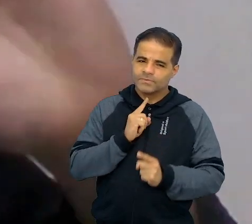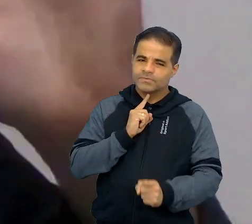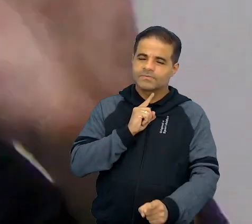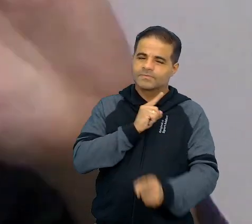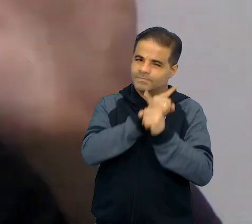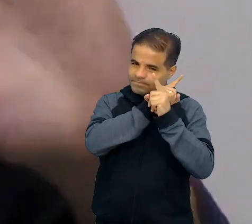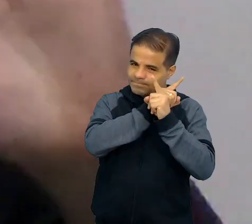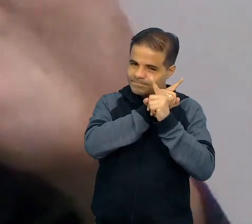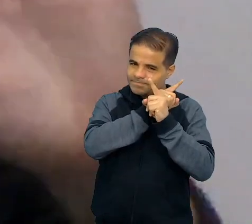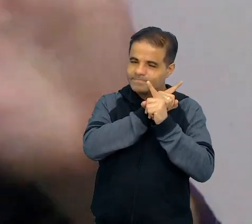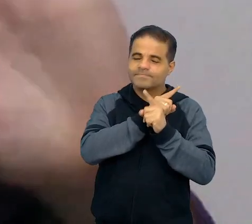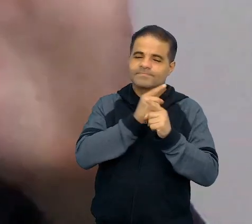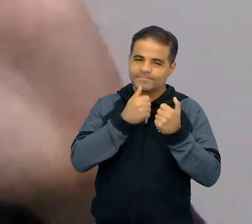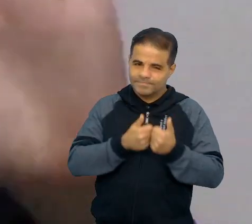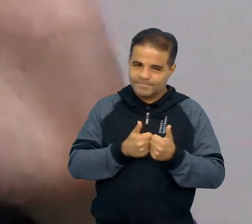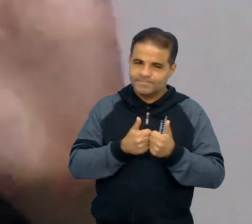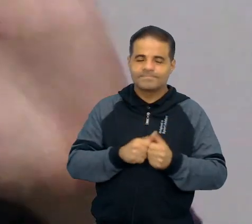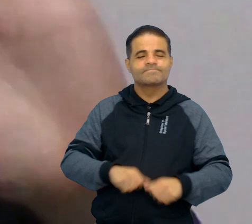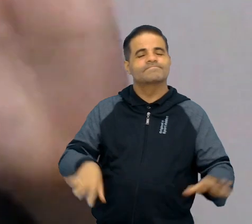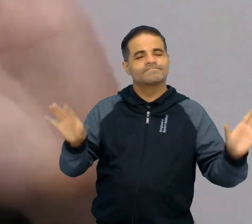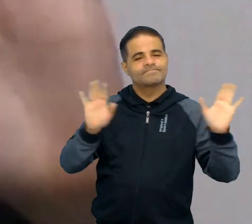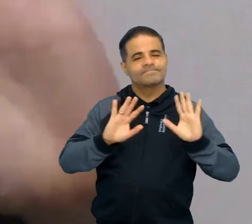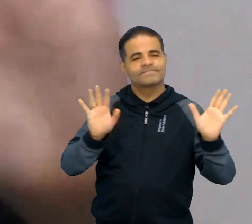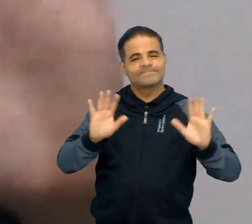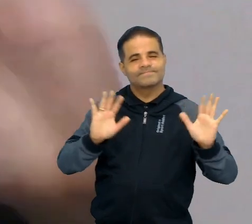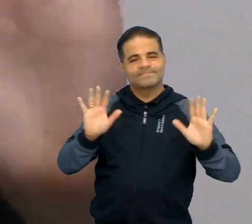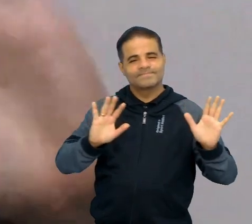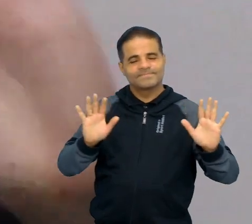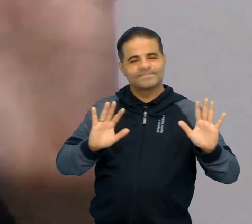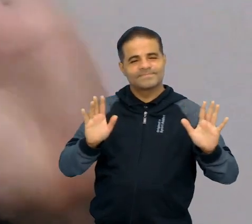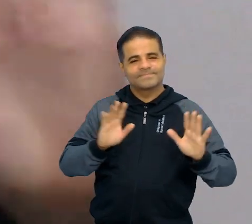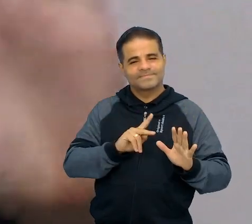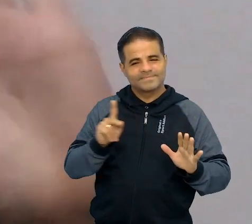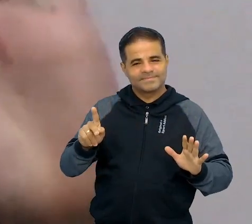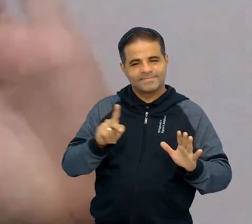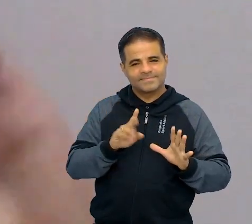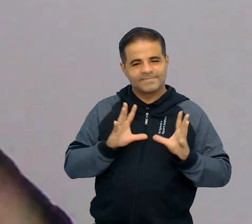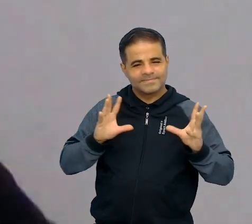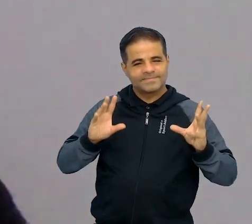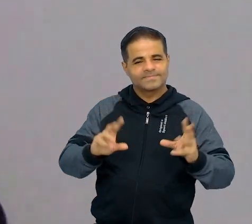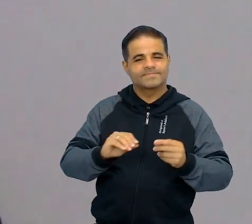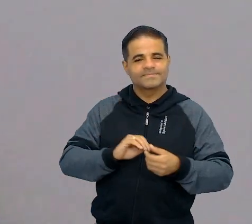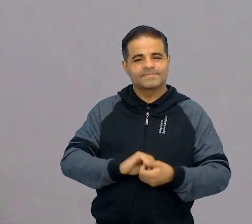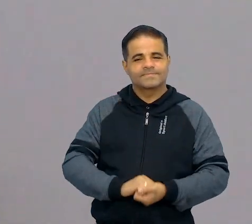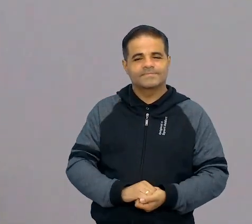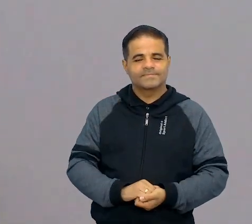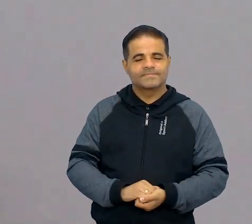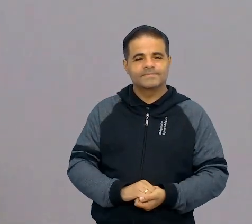próxima. A gente se encontra. Tchau, tchau, professores e professoras.